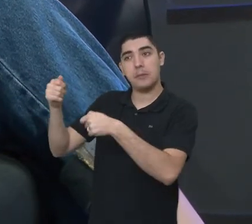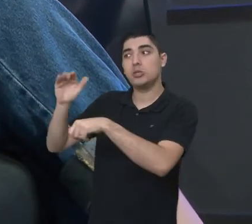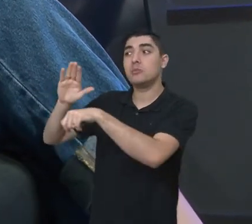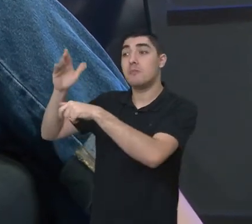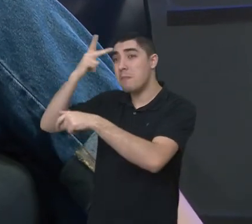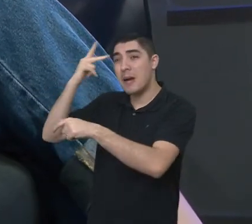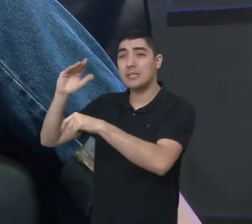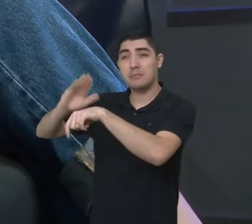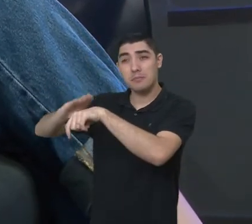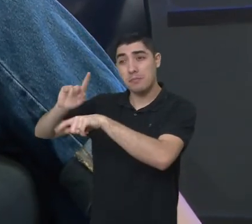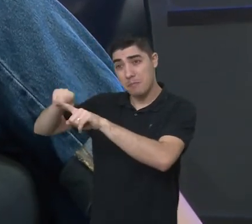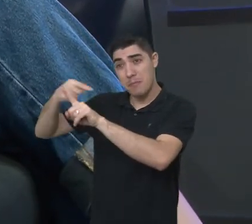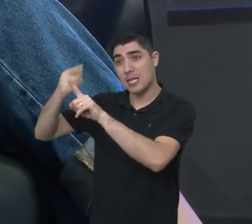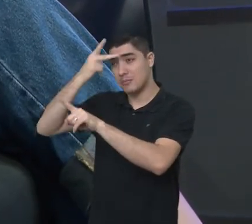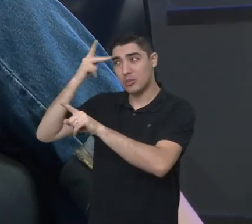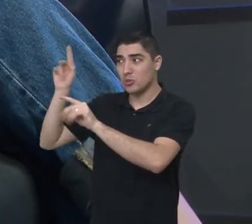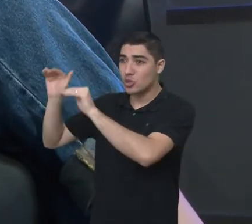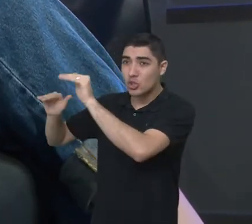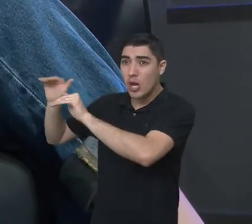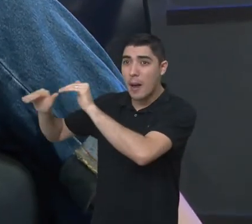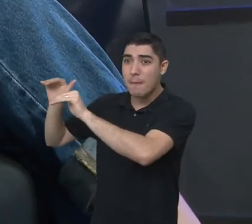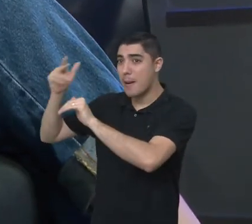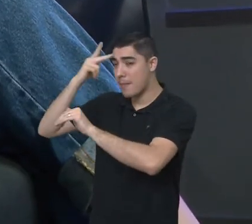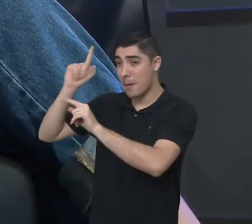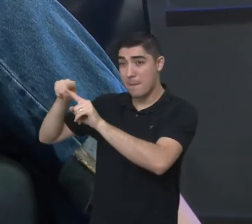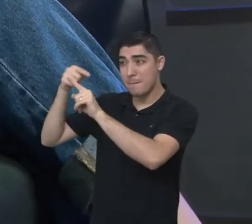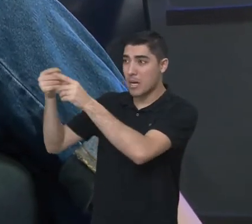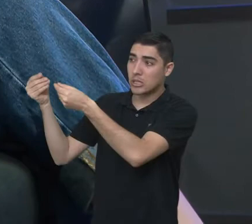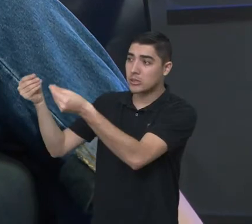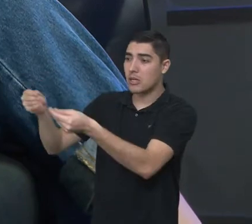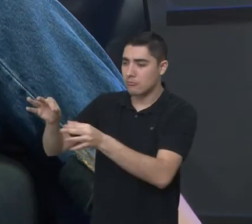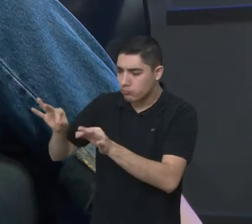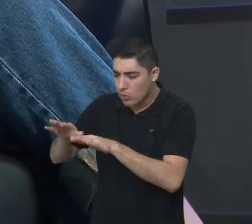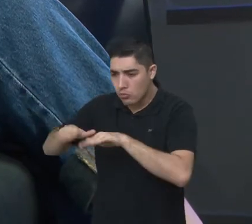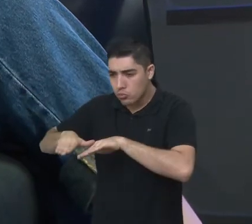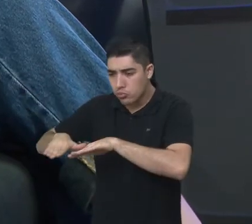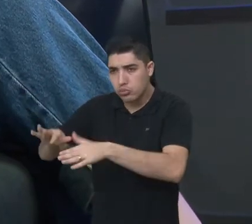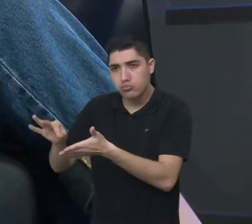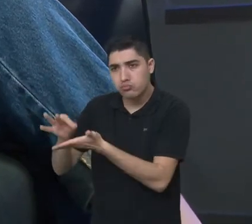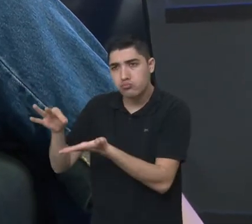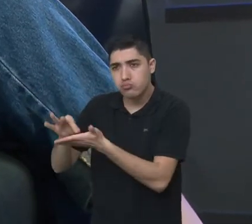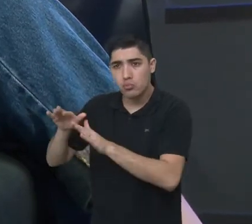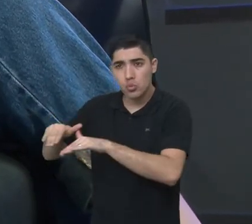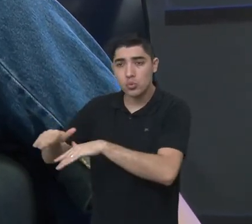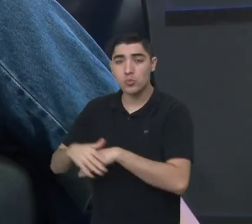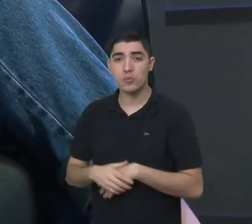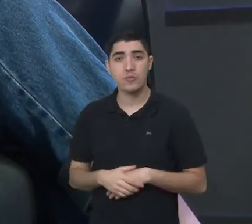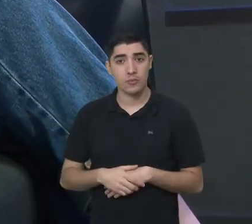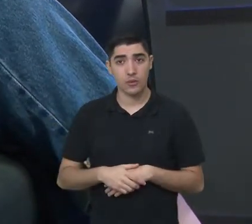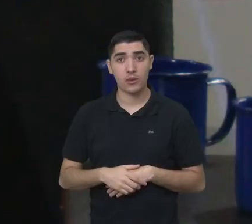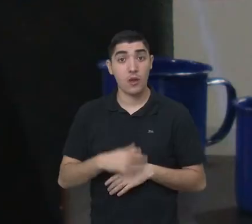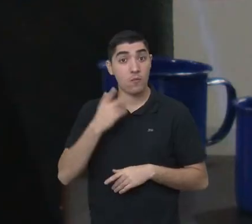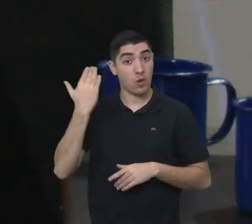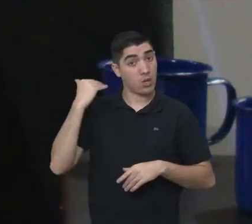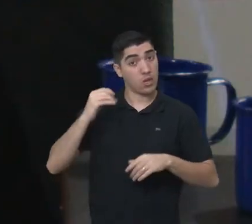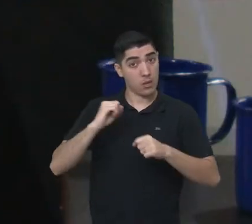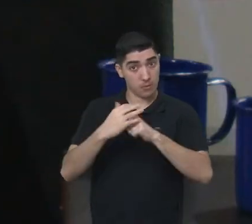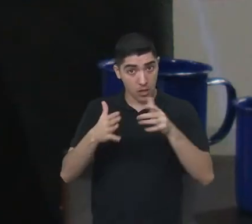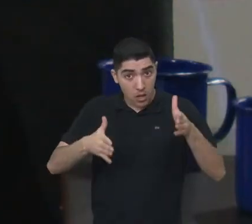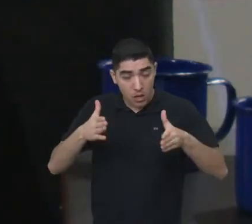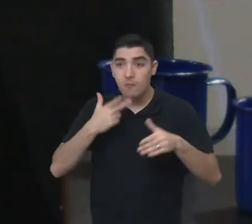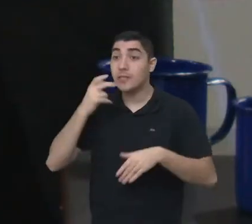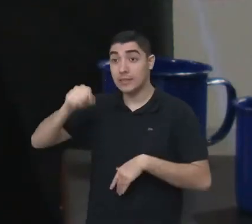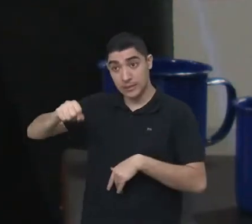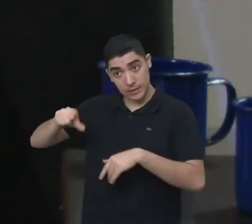muitas costureiras estavam paradas, eu estava parada, ninguém estava recebendo, produzindo. Então, foi na pandemia? Foi na pandemia e